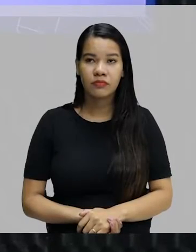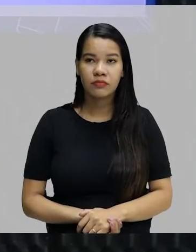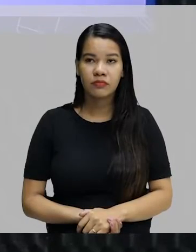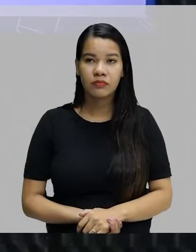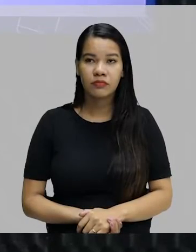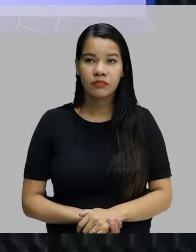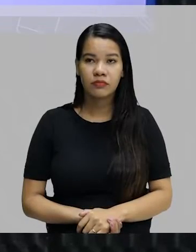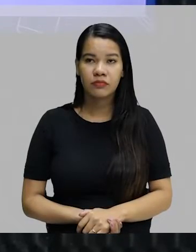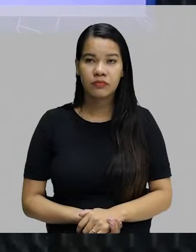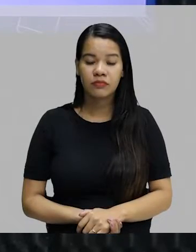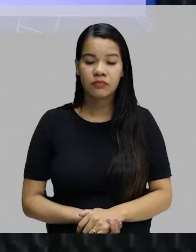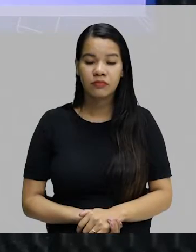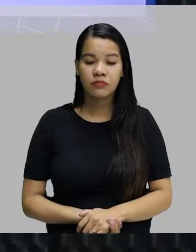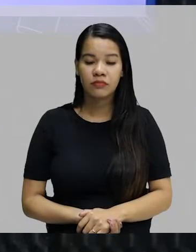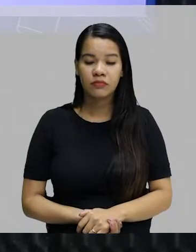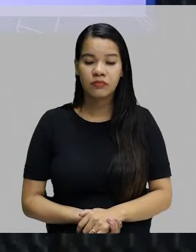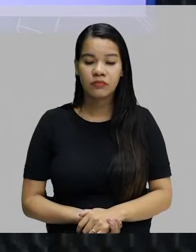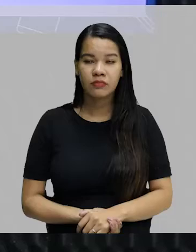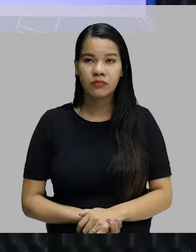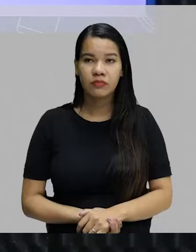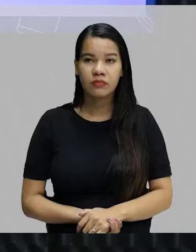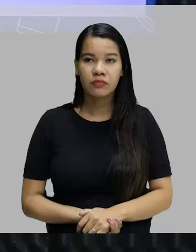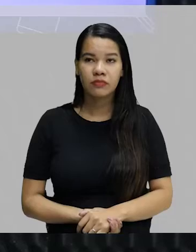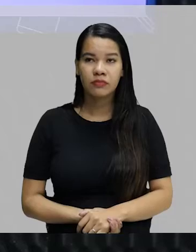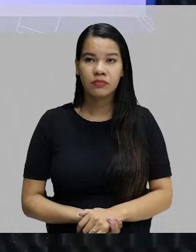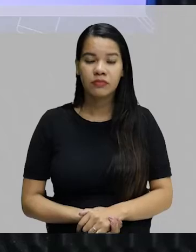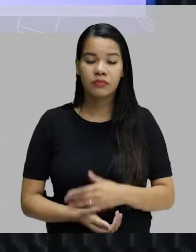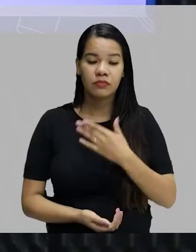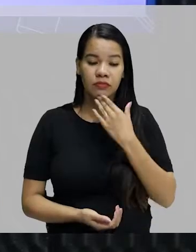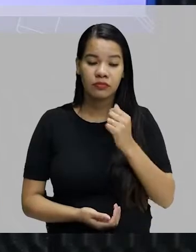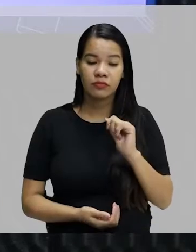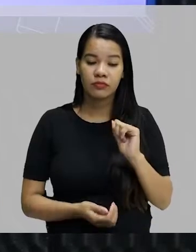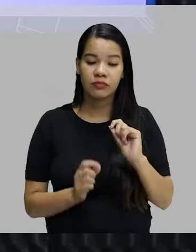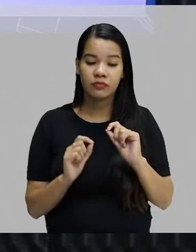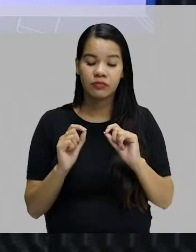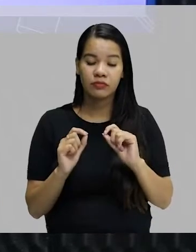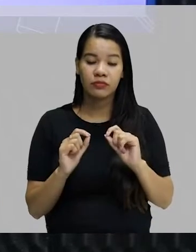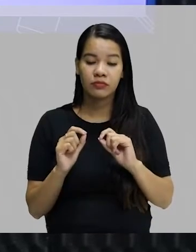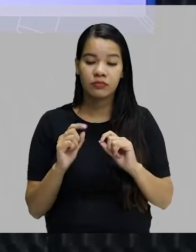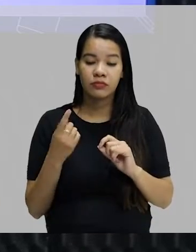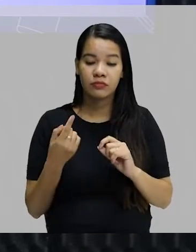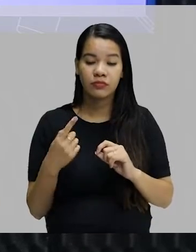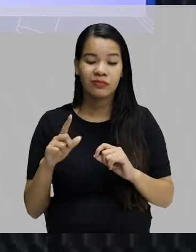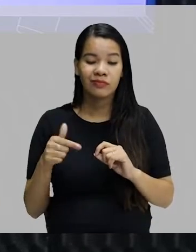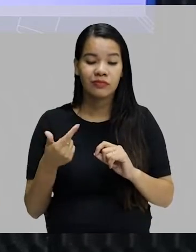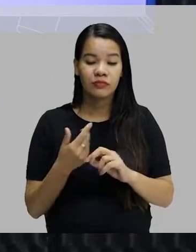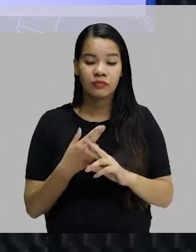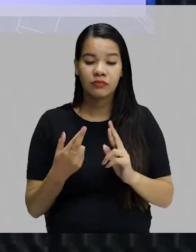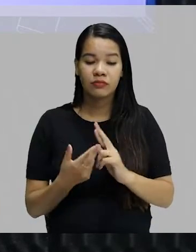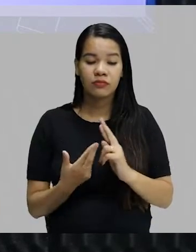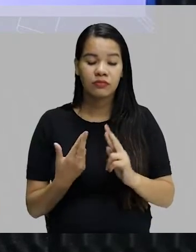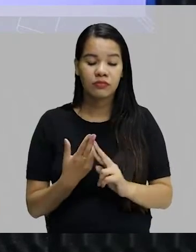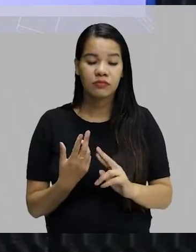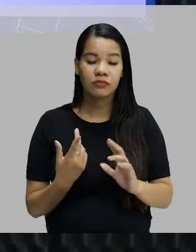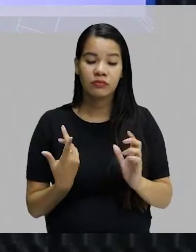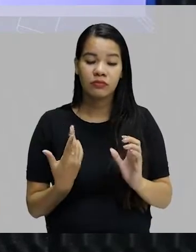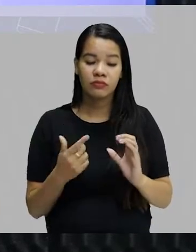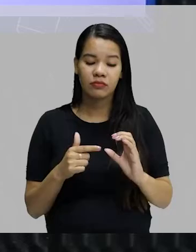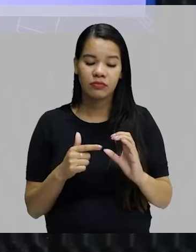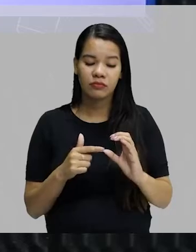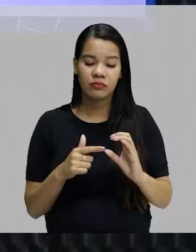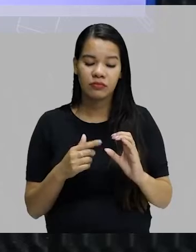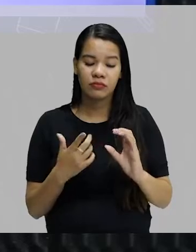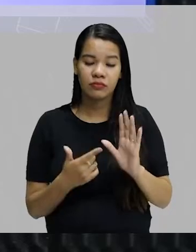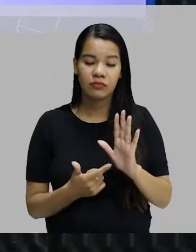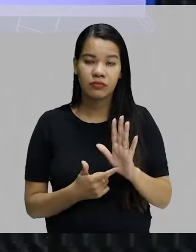linguagem, né, como verdadeiras. Aí que está melhor do que as outras alternativas, vamos combinar, né? Então aqui a letra C traz